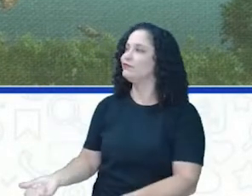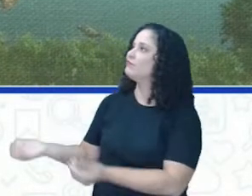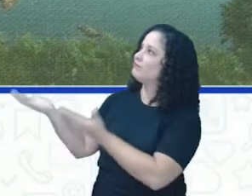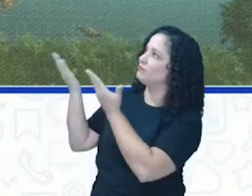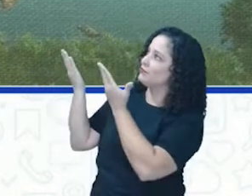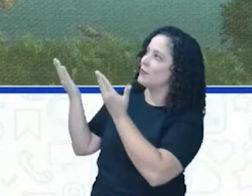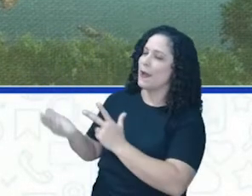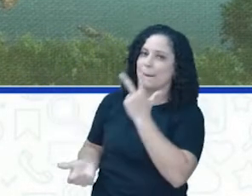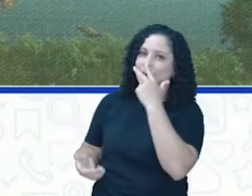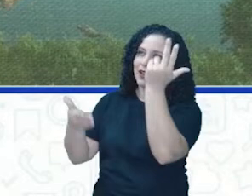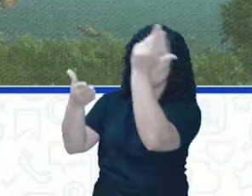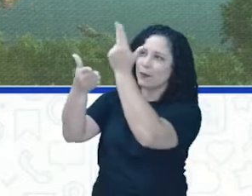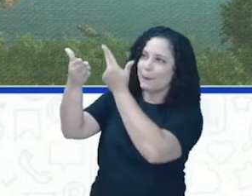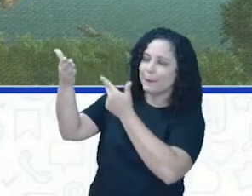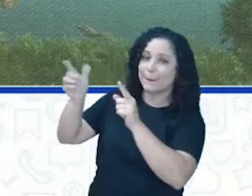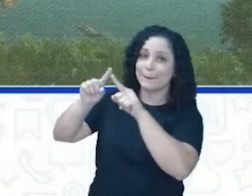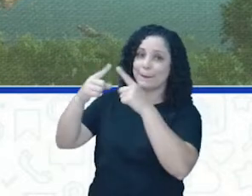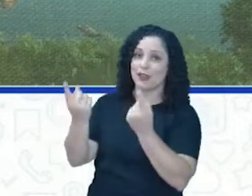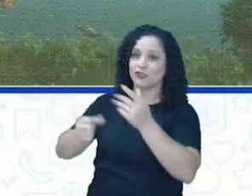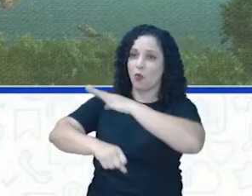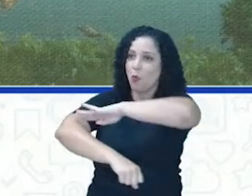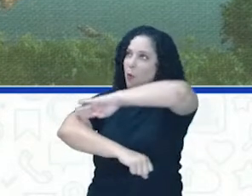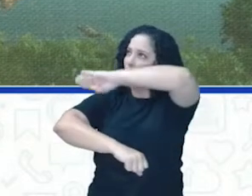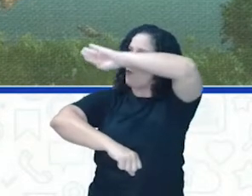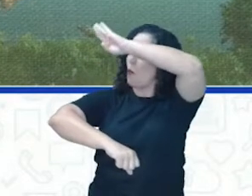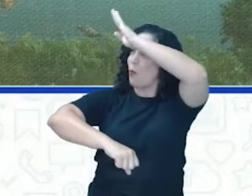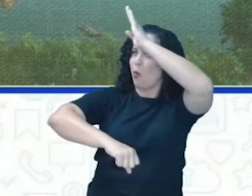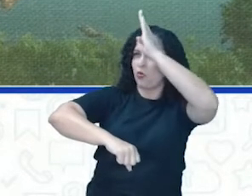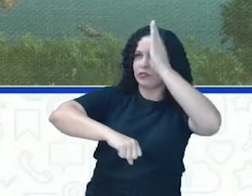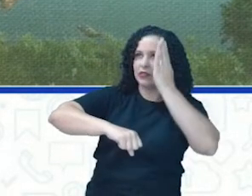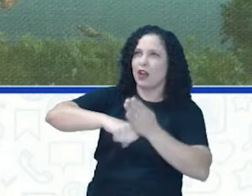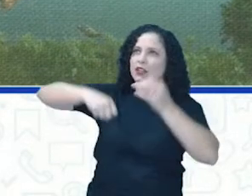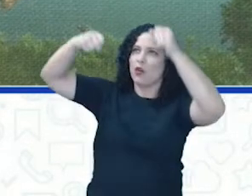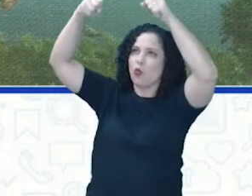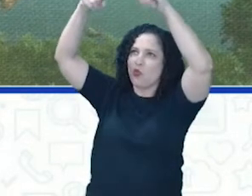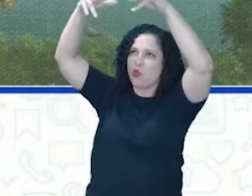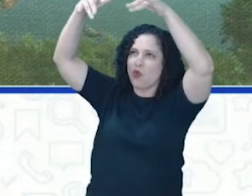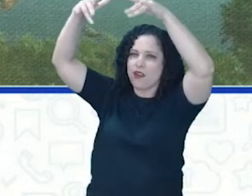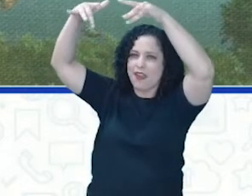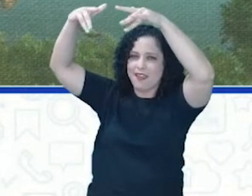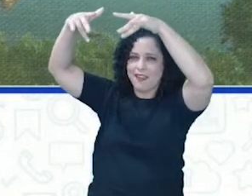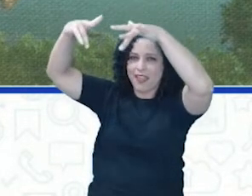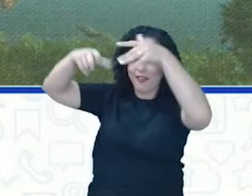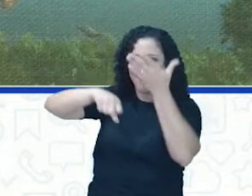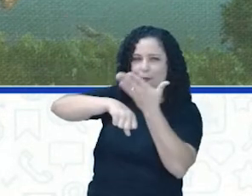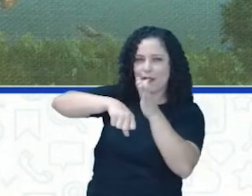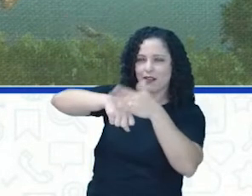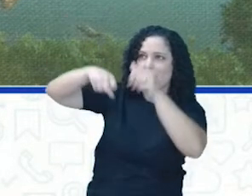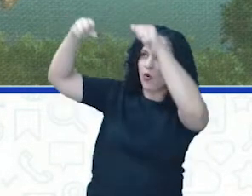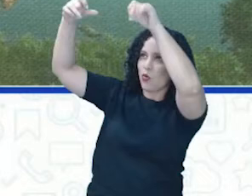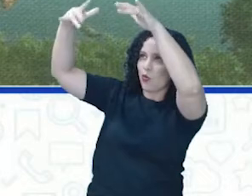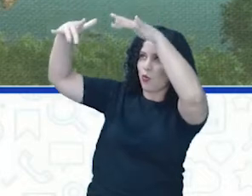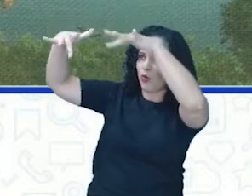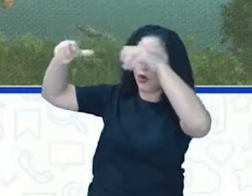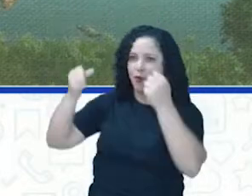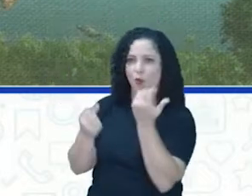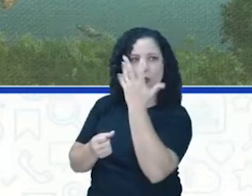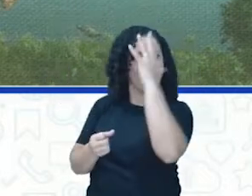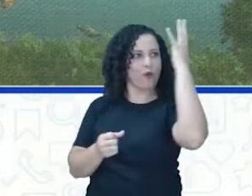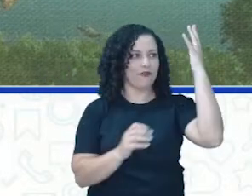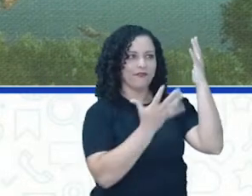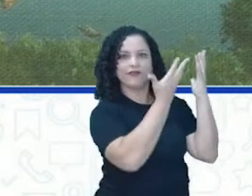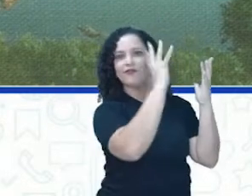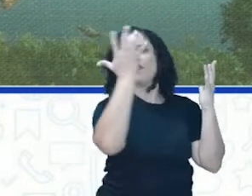parece uma pintura de uma montanha, né? Com neve, tem uma floresta de coníferas, essa montanha está